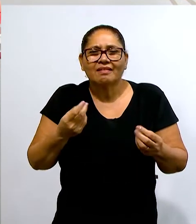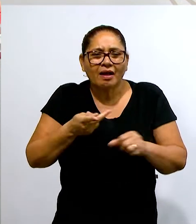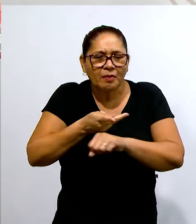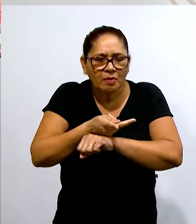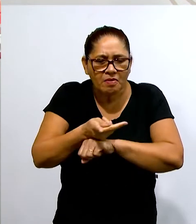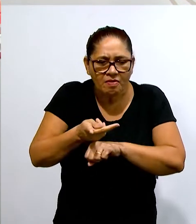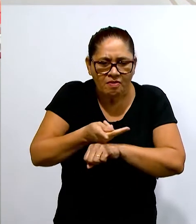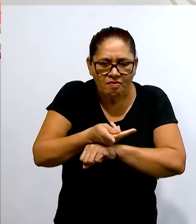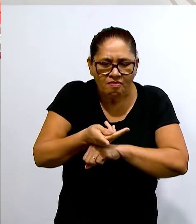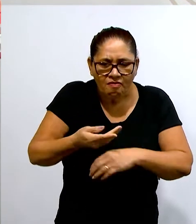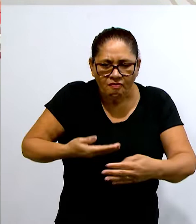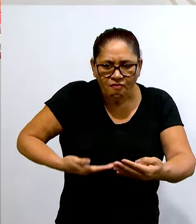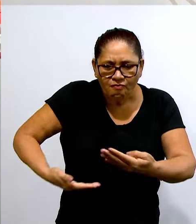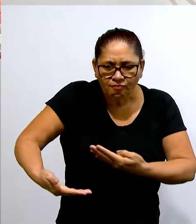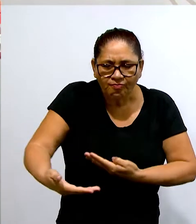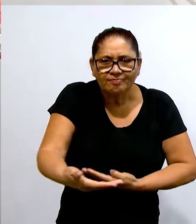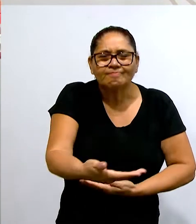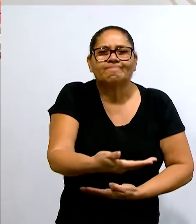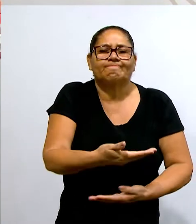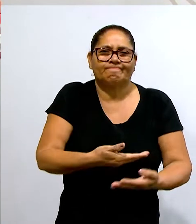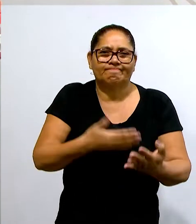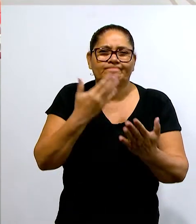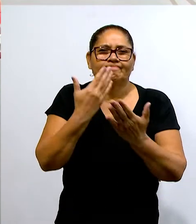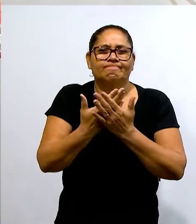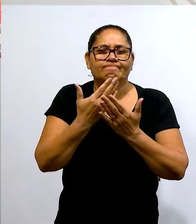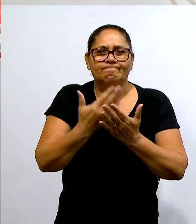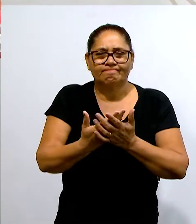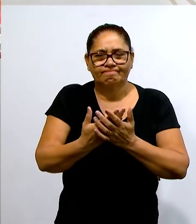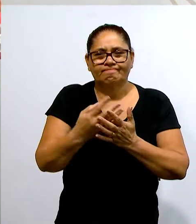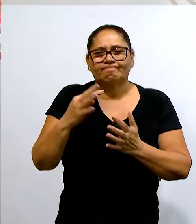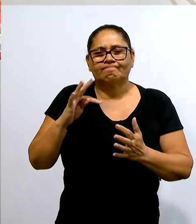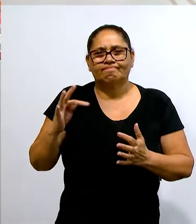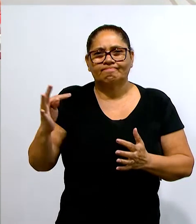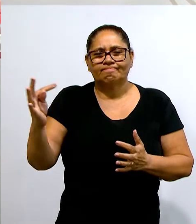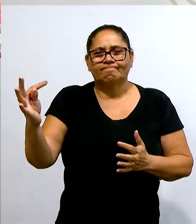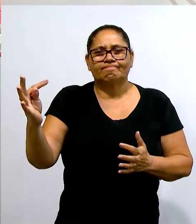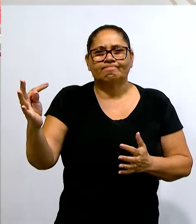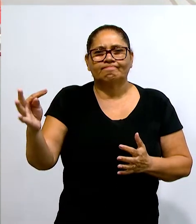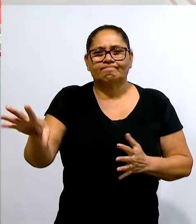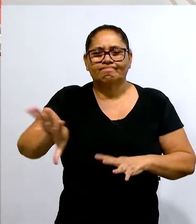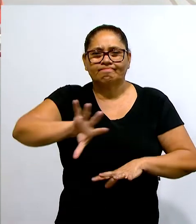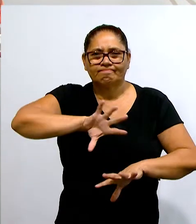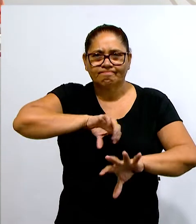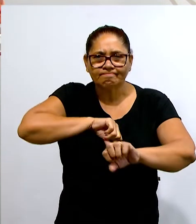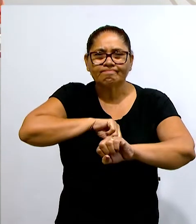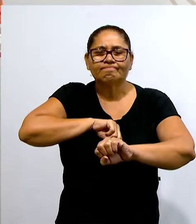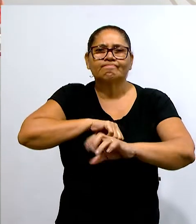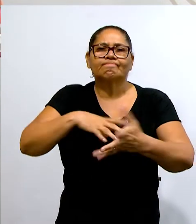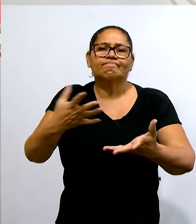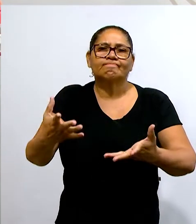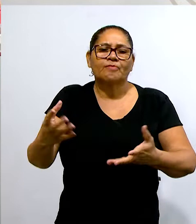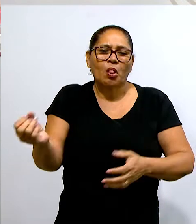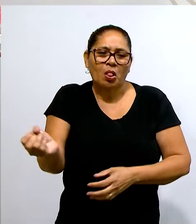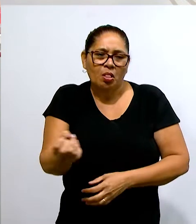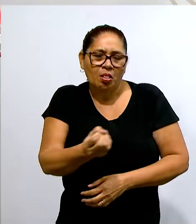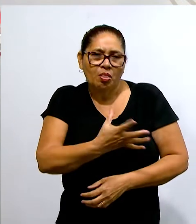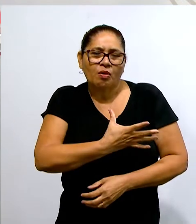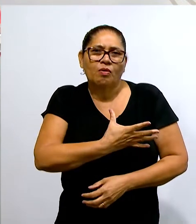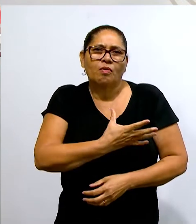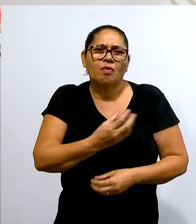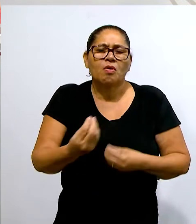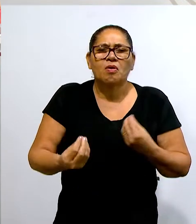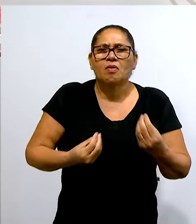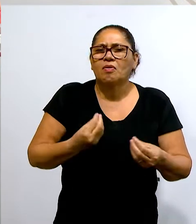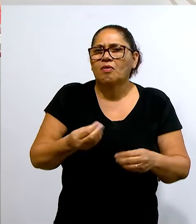relacionar os estudos teóricos, a aquisição de conhecimentos novos e como isso vai refletir